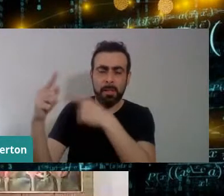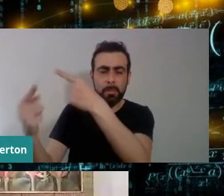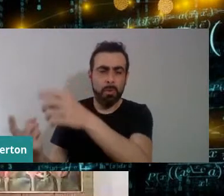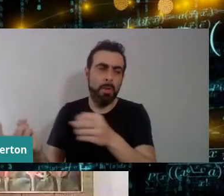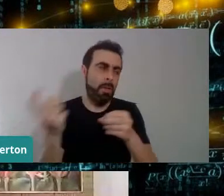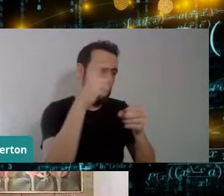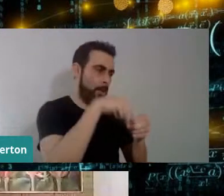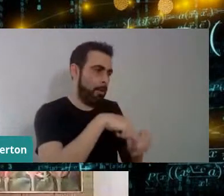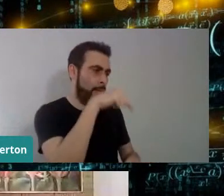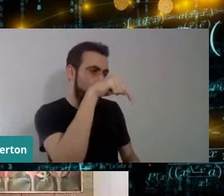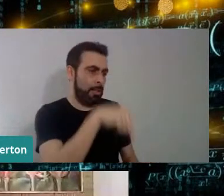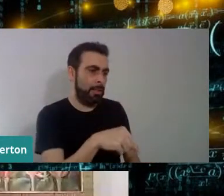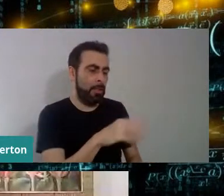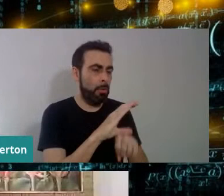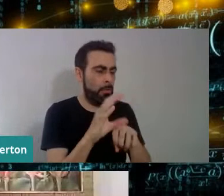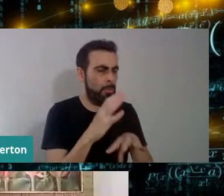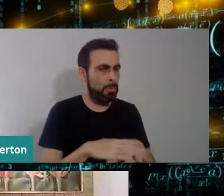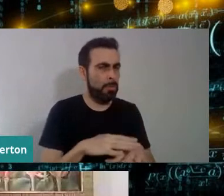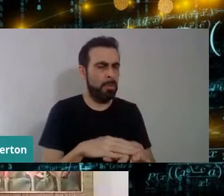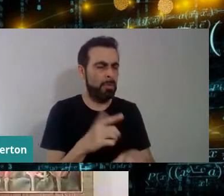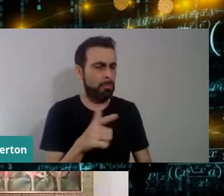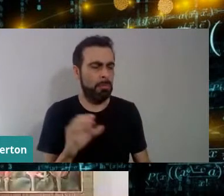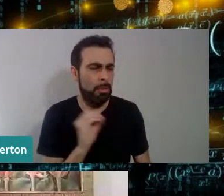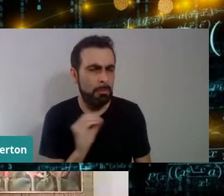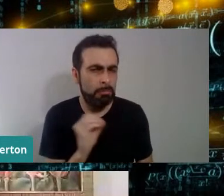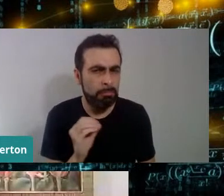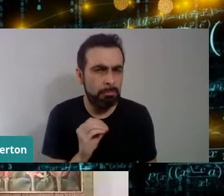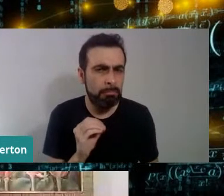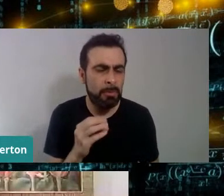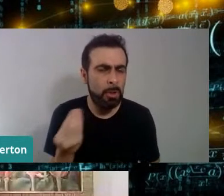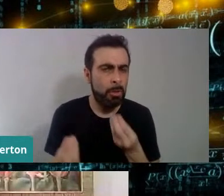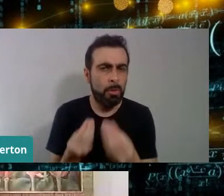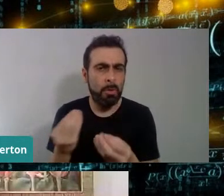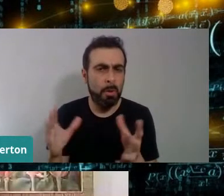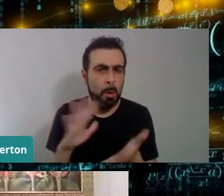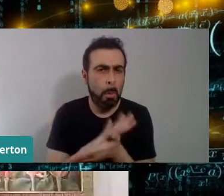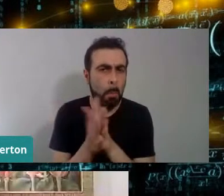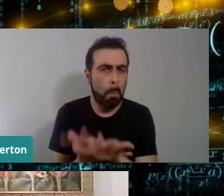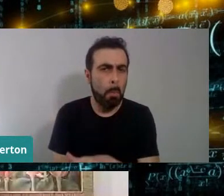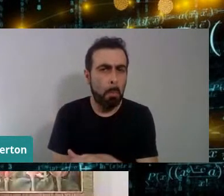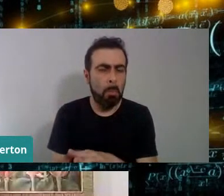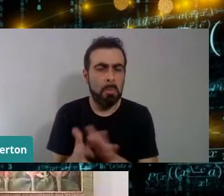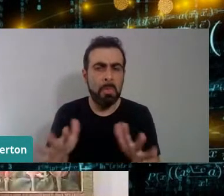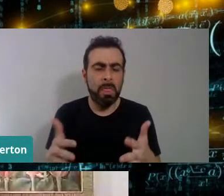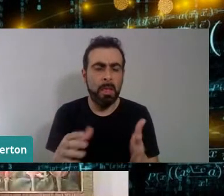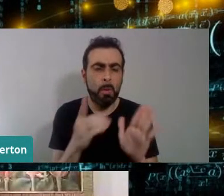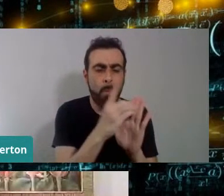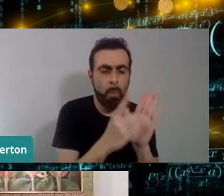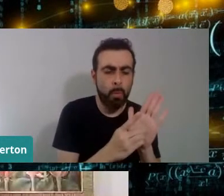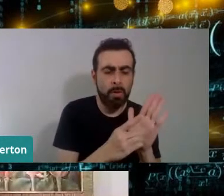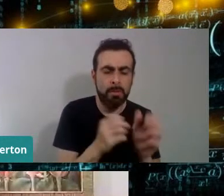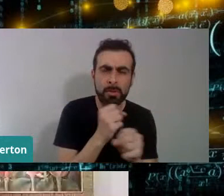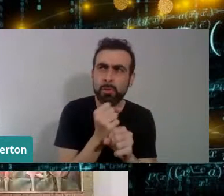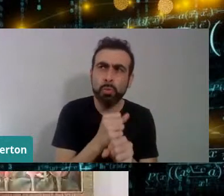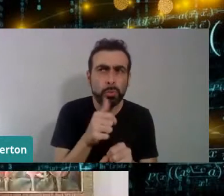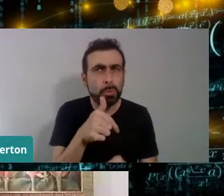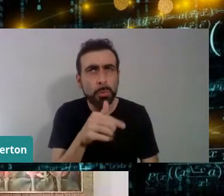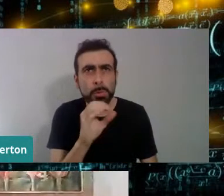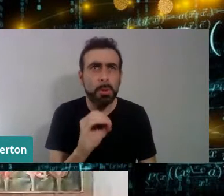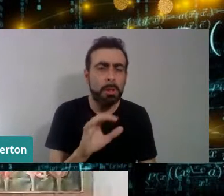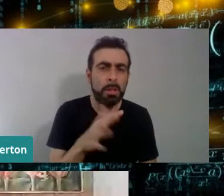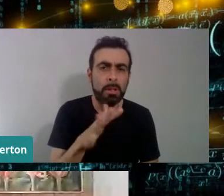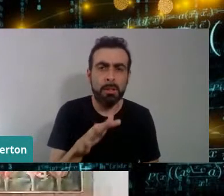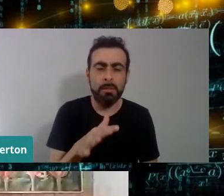não tinha mais o curso de matemática. Já era, foi em meados de 70, só tinha os cursos de